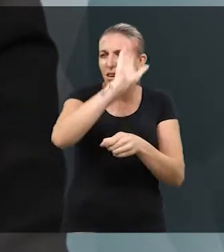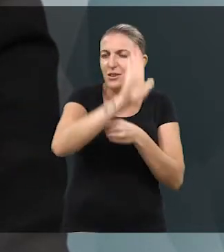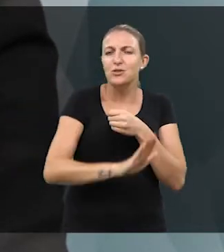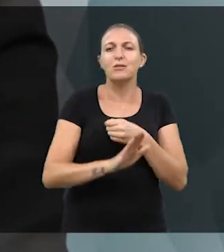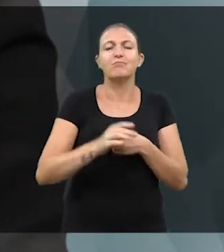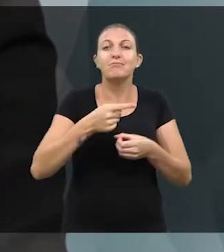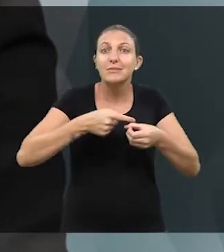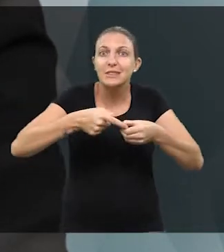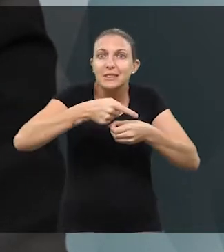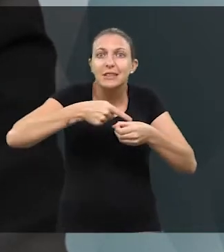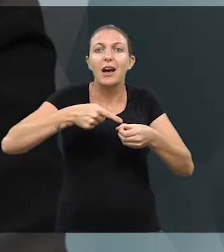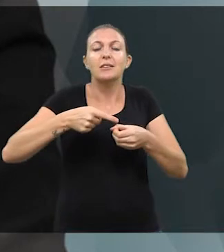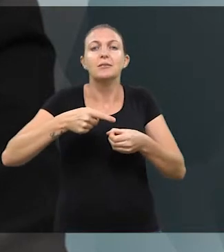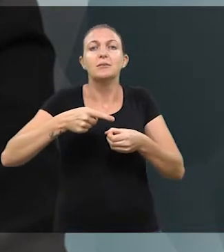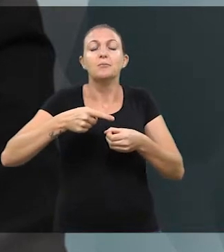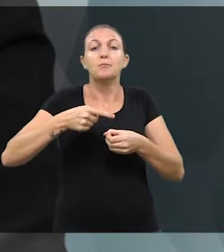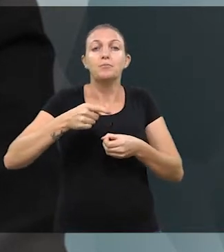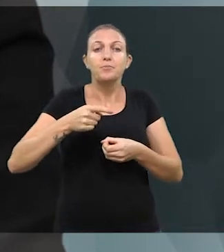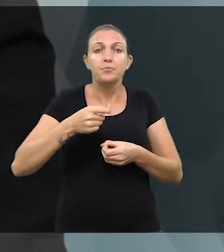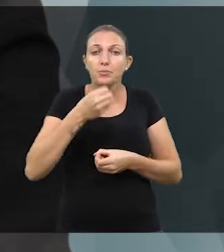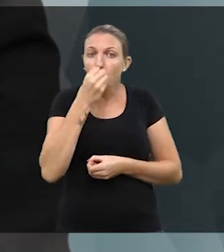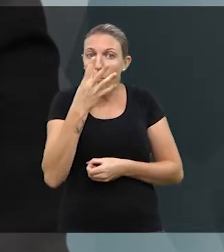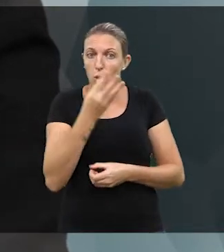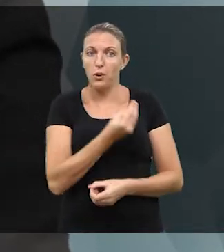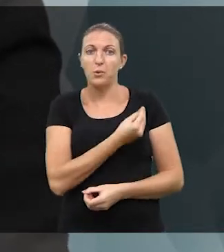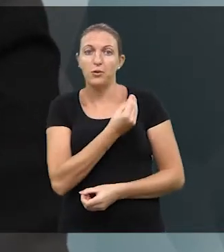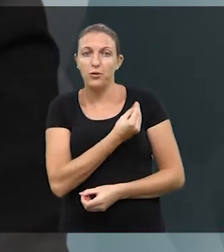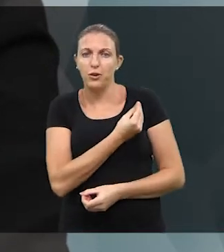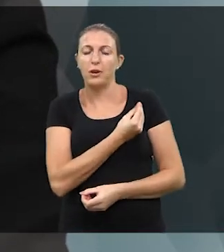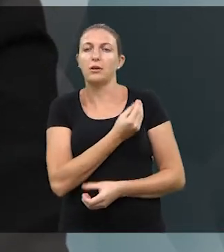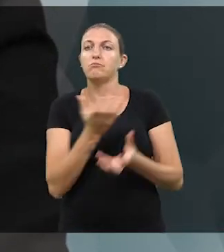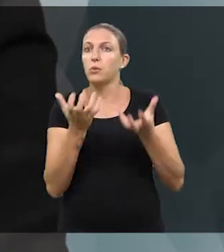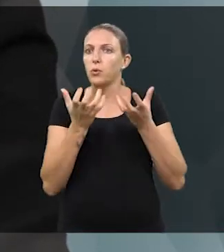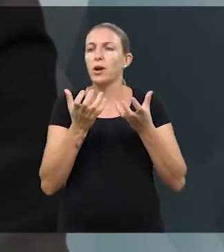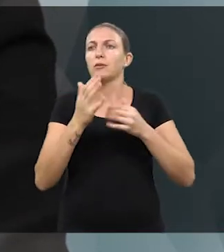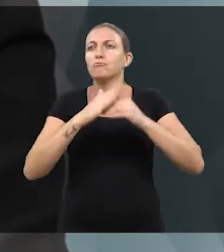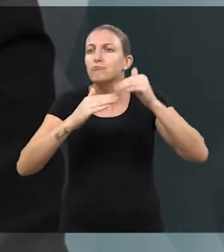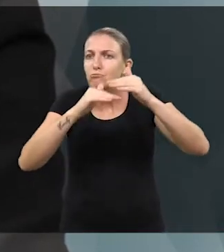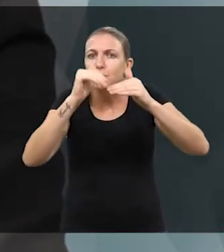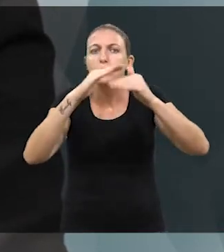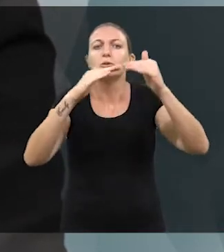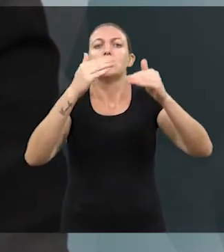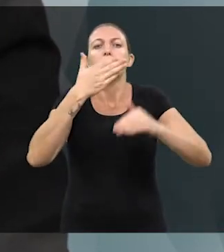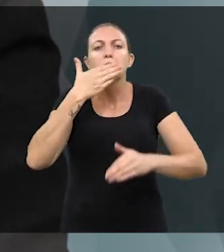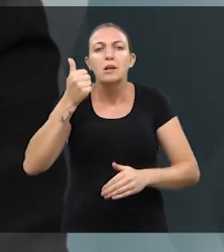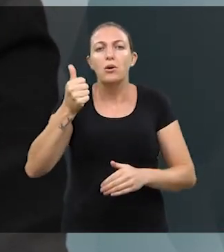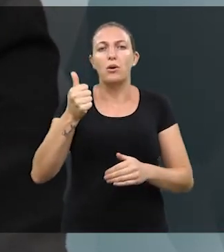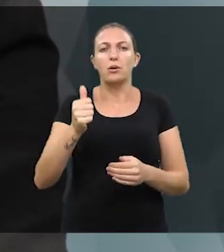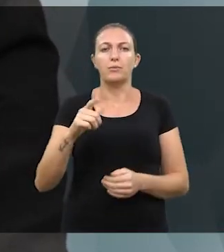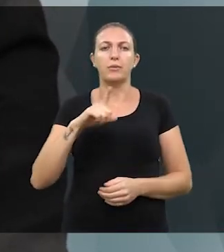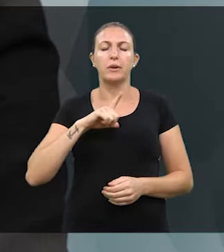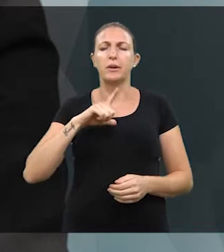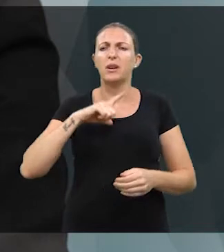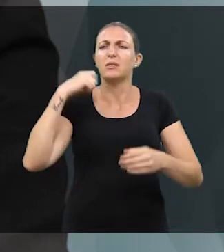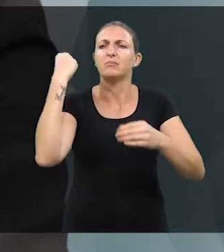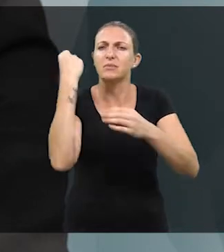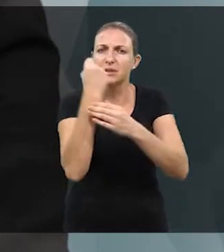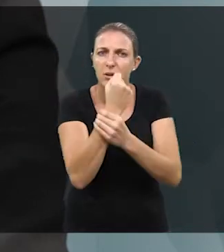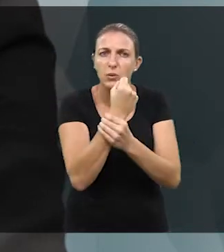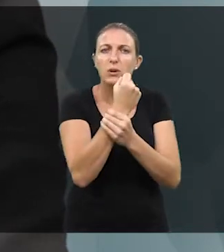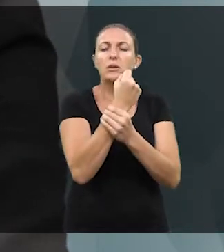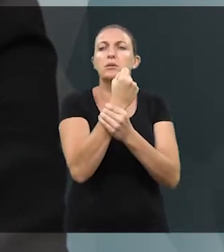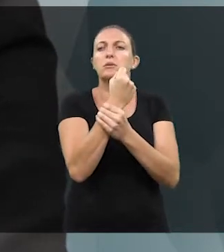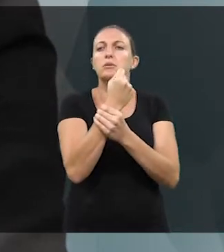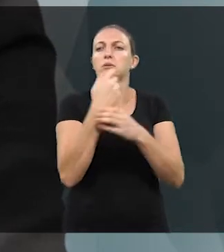né ea gente que é que isso a cada vez seja melhor né que a gente tem a segurança que nós precisamos é que